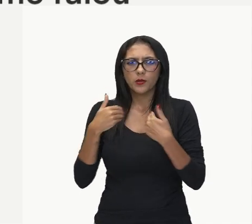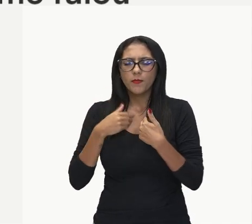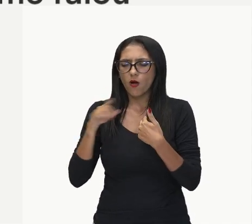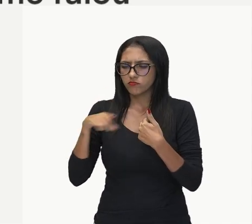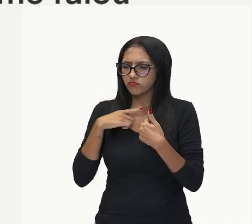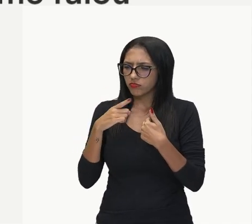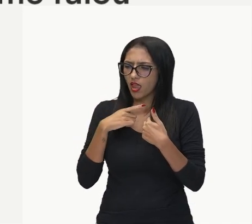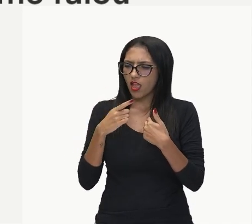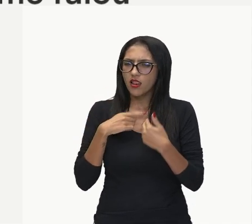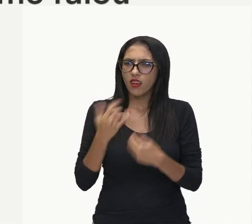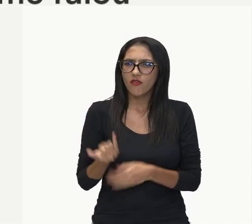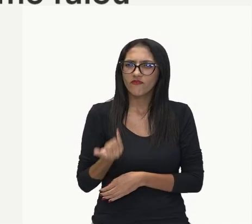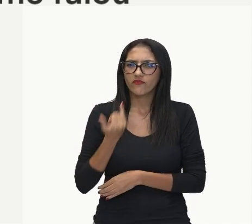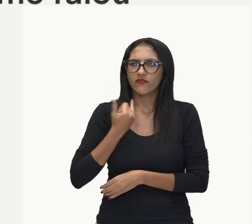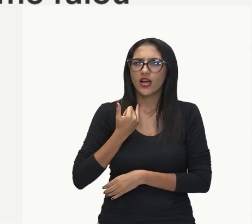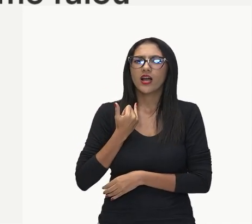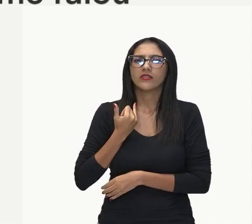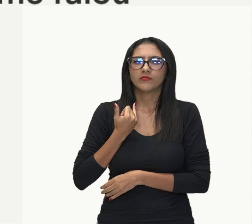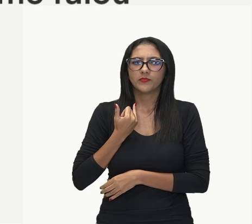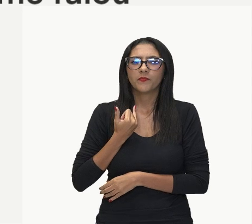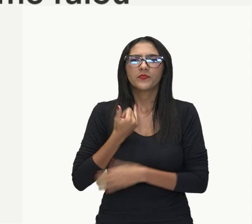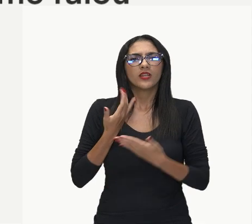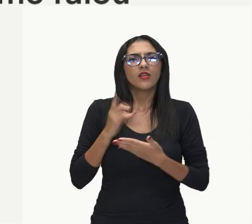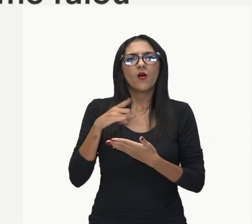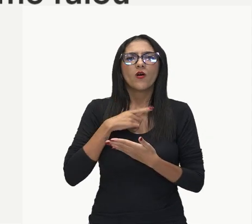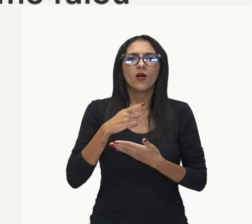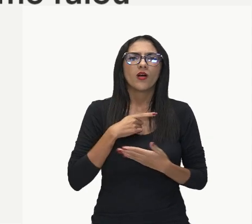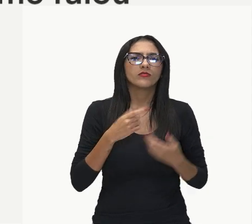toda a verdade. Então Macunaíma